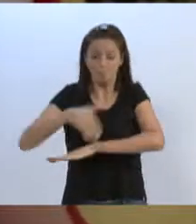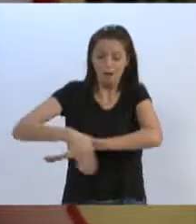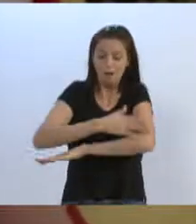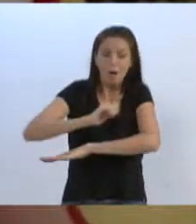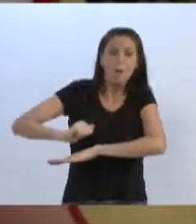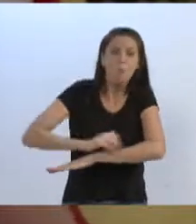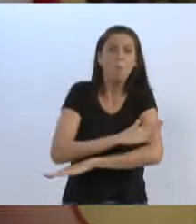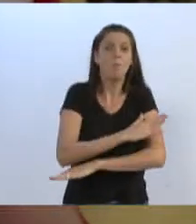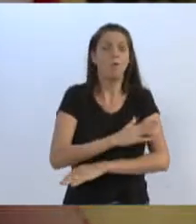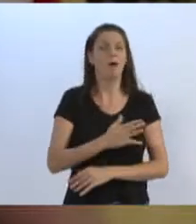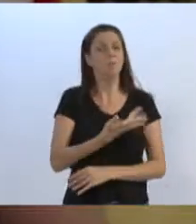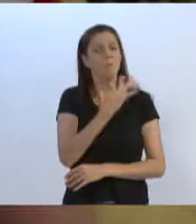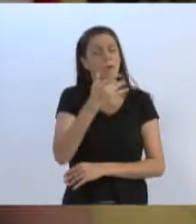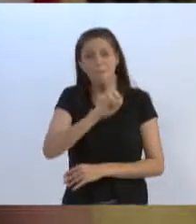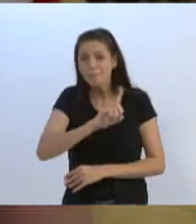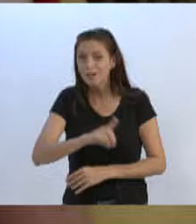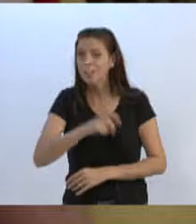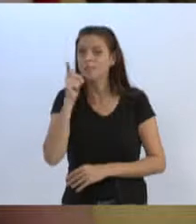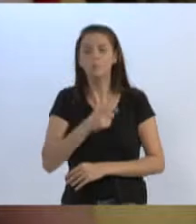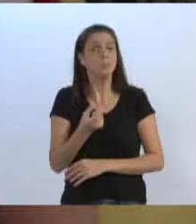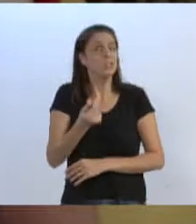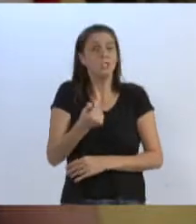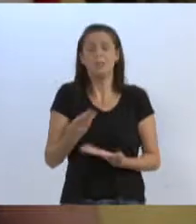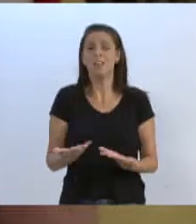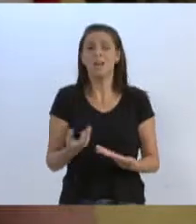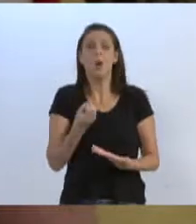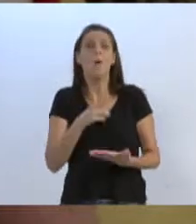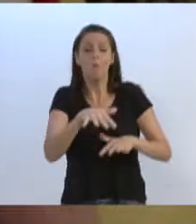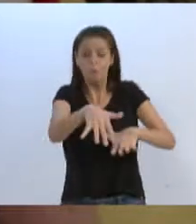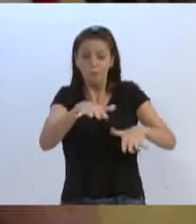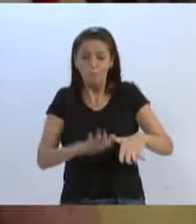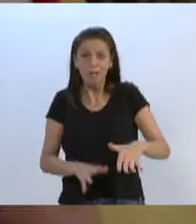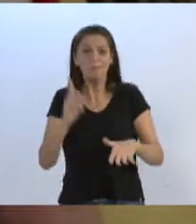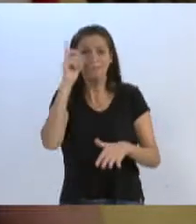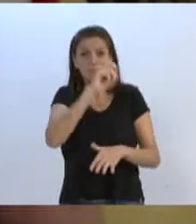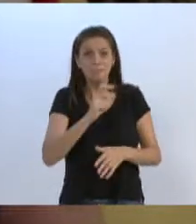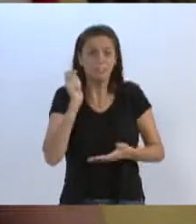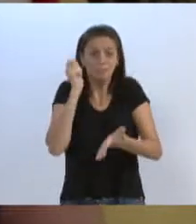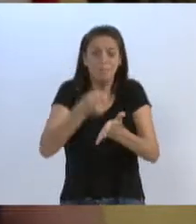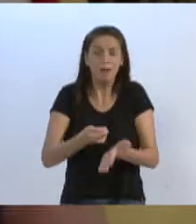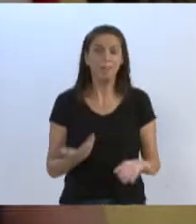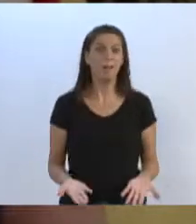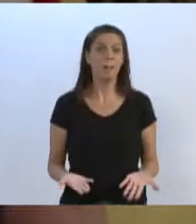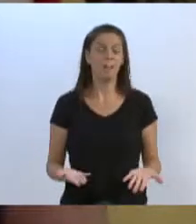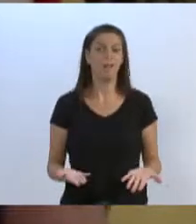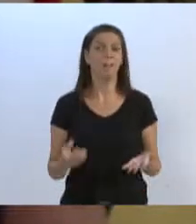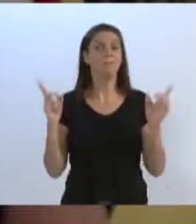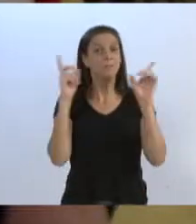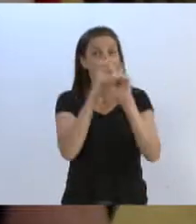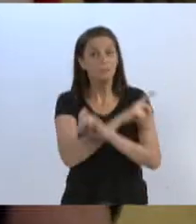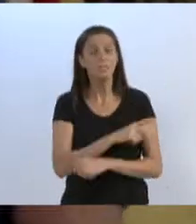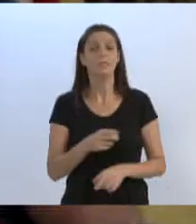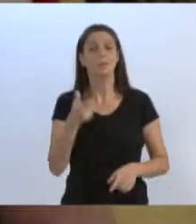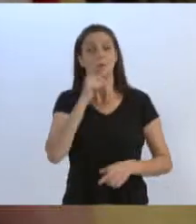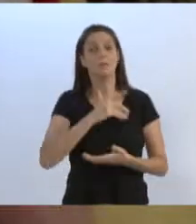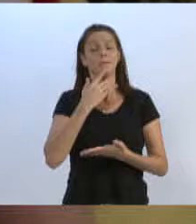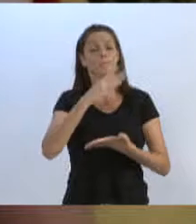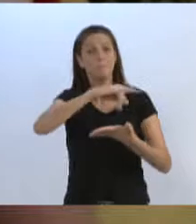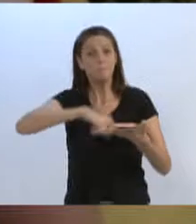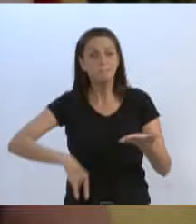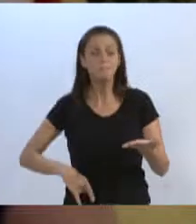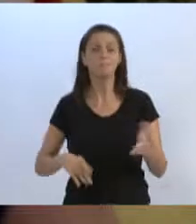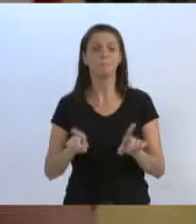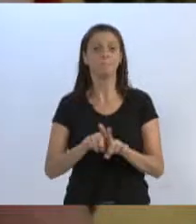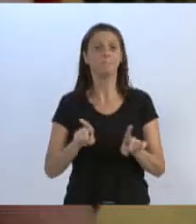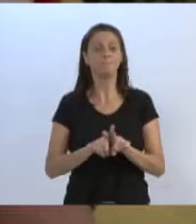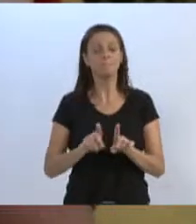A dificuldade de se fazer uma faixa elevada. A dificuldade de se fazer um requerimento, uma solicitação de um pedido